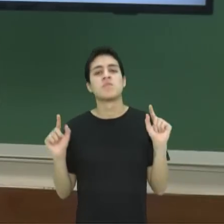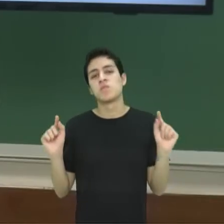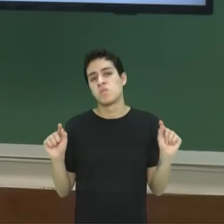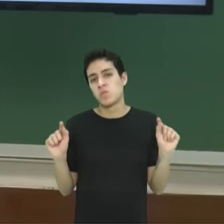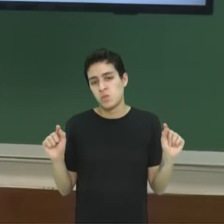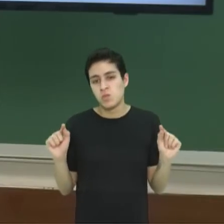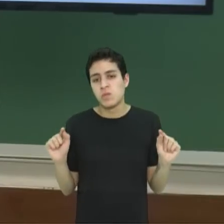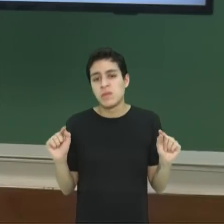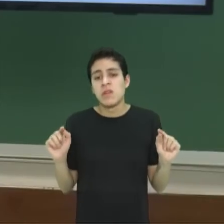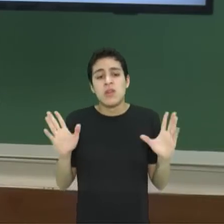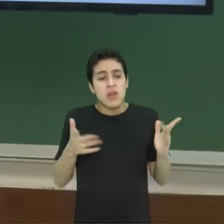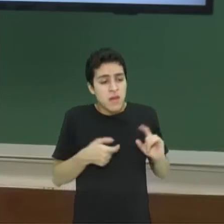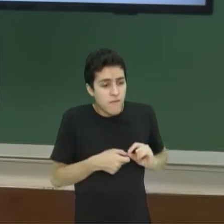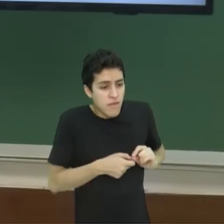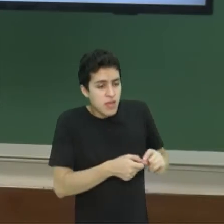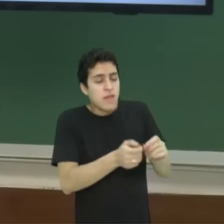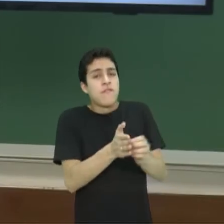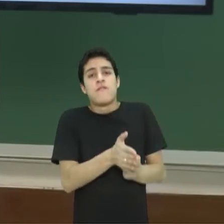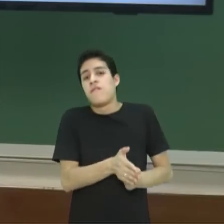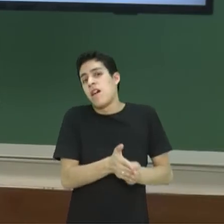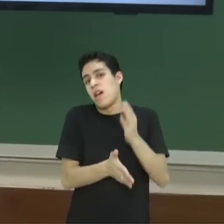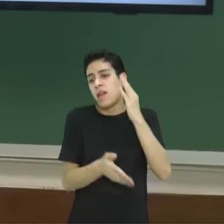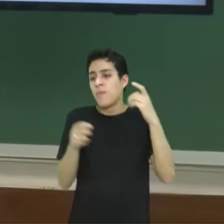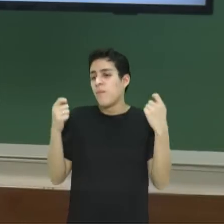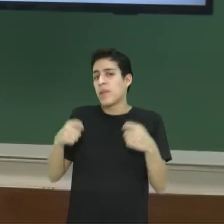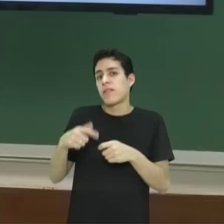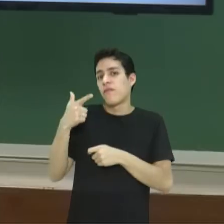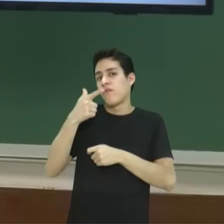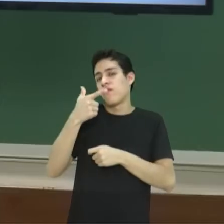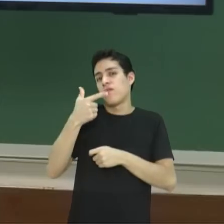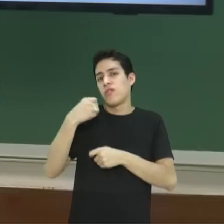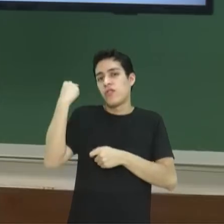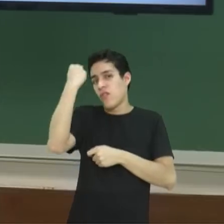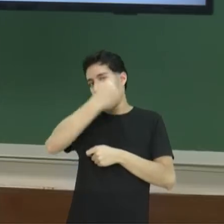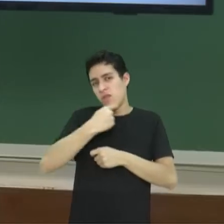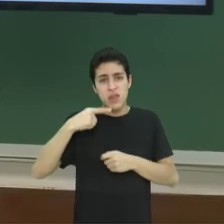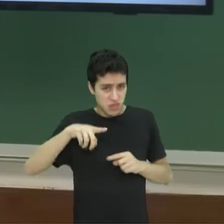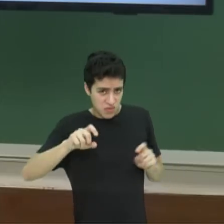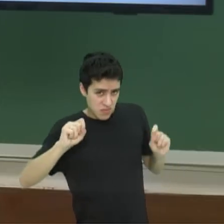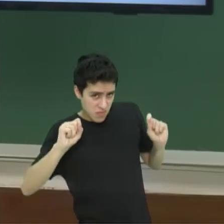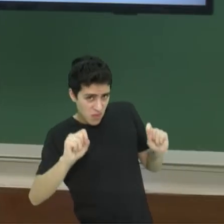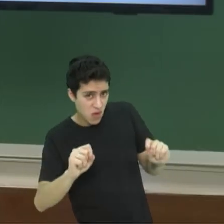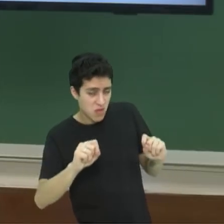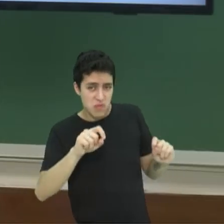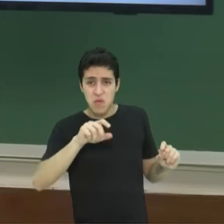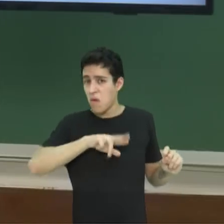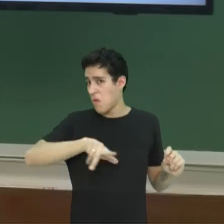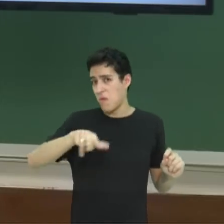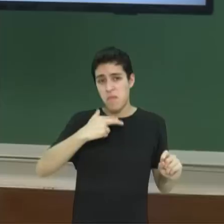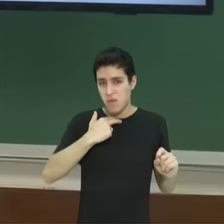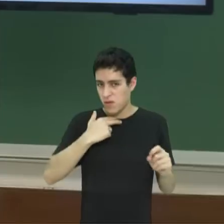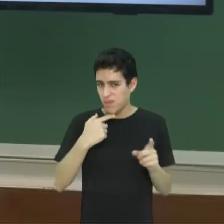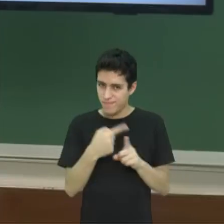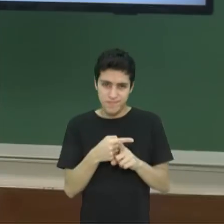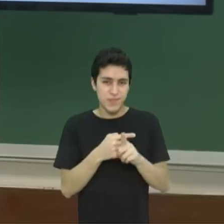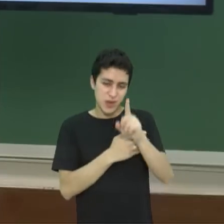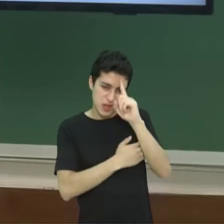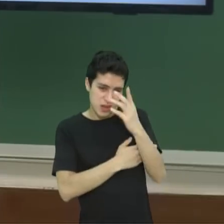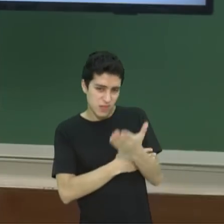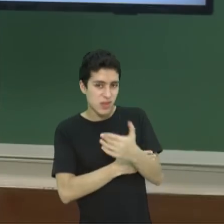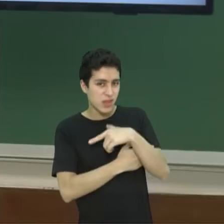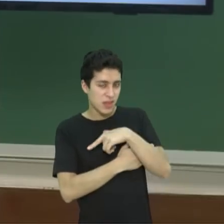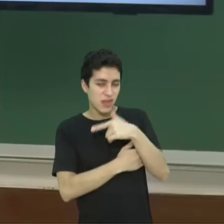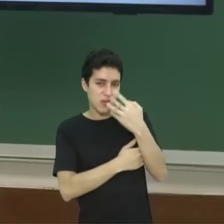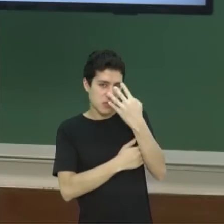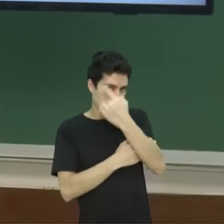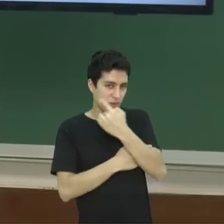diante de tantos afazeres ele teria que ter 29 horas? Isso é possível? Por que não é possível? Porque um dia tem 24 horas, é por isso que